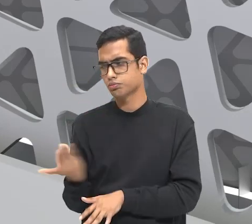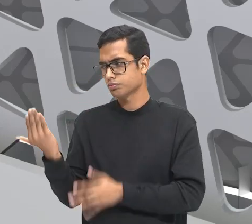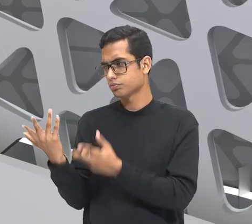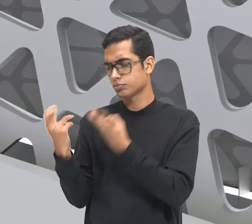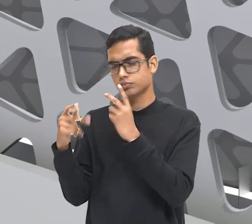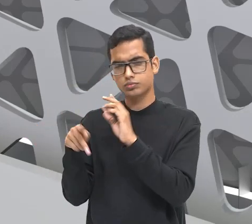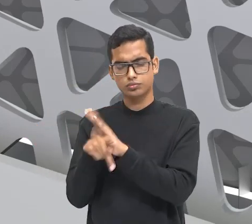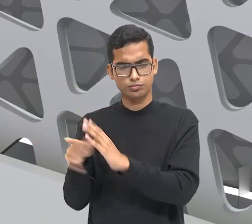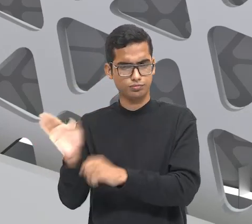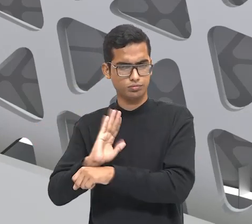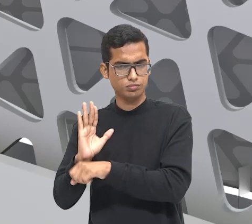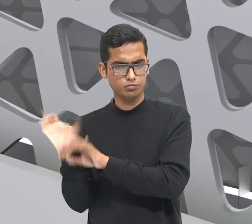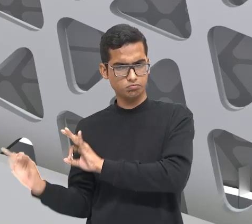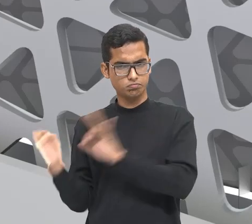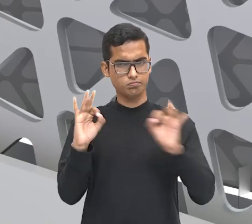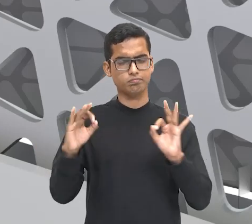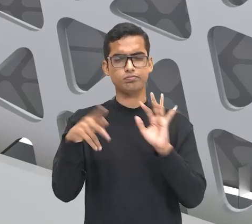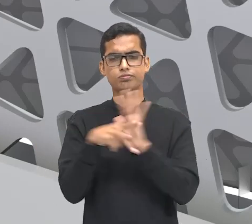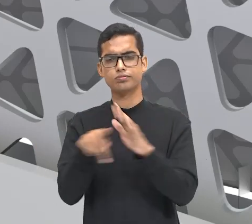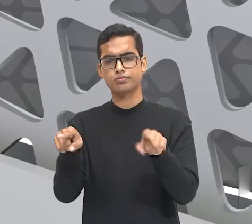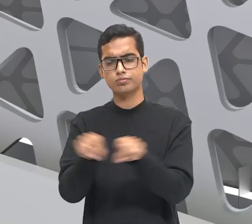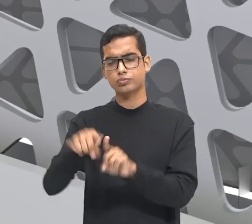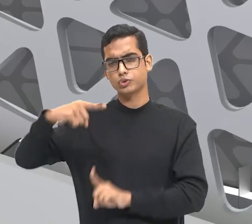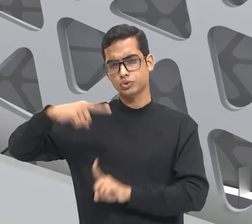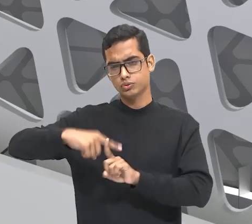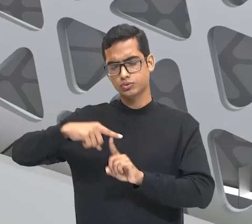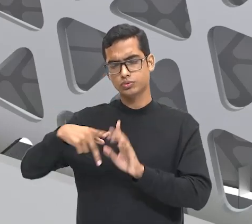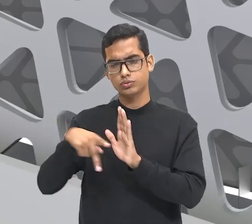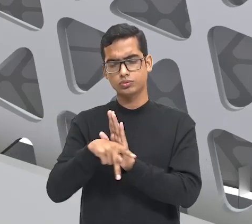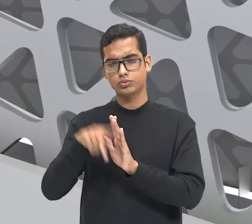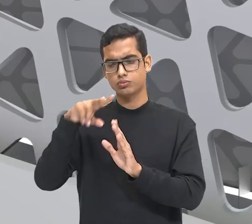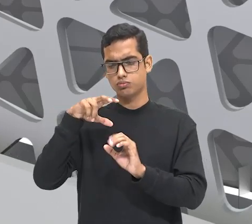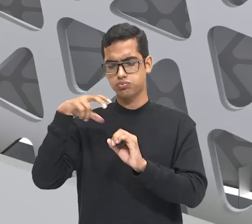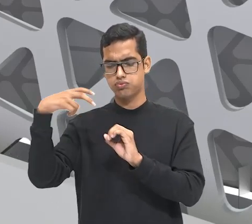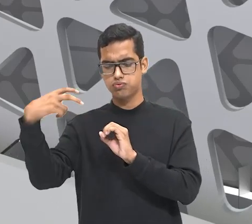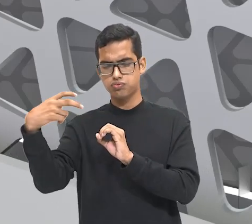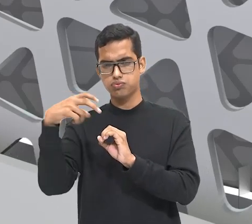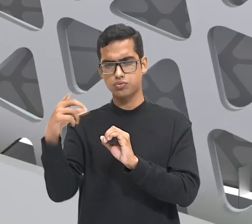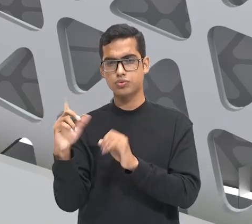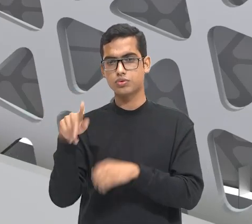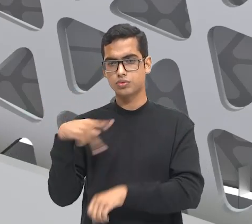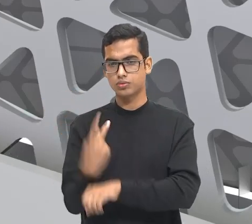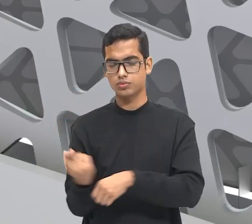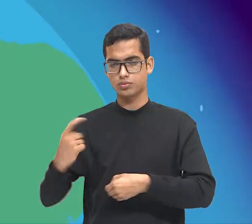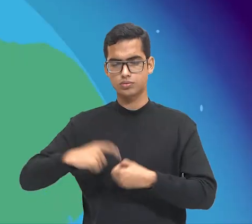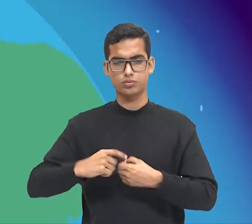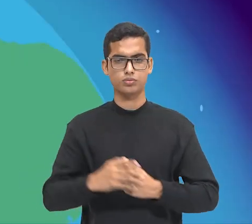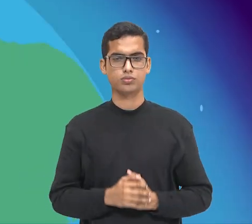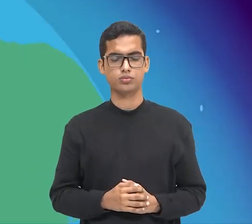observa a nossa animação sobre esse tipo ali de transmissão e a gente já retorna, olha só.